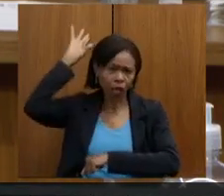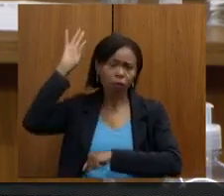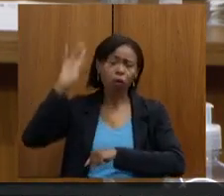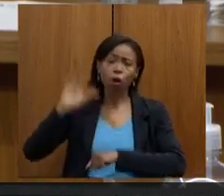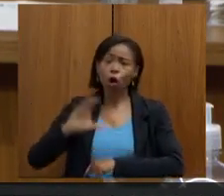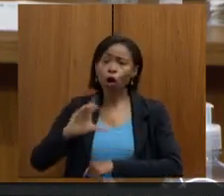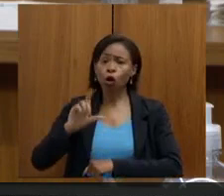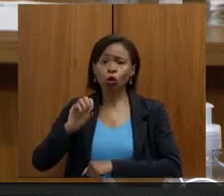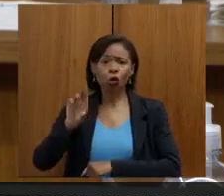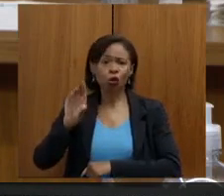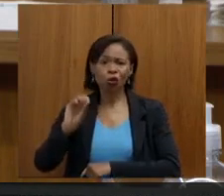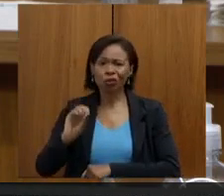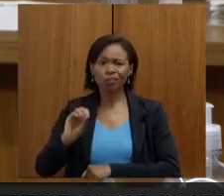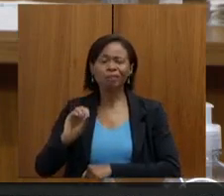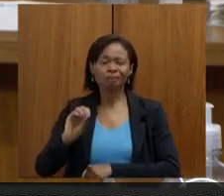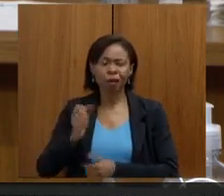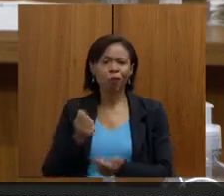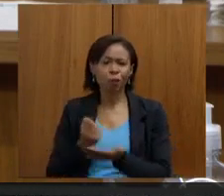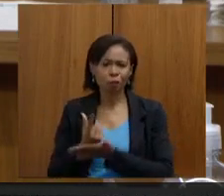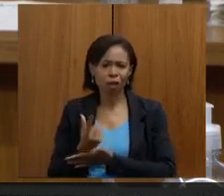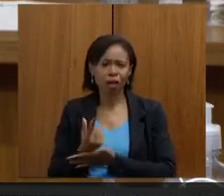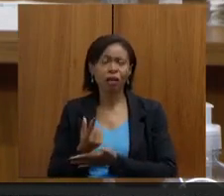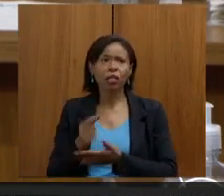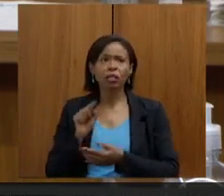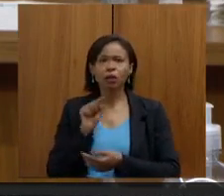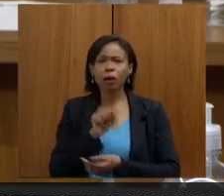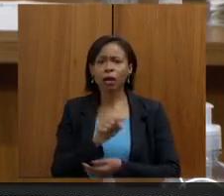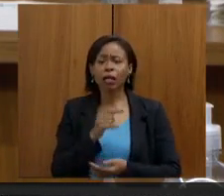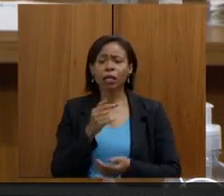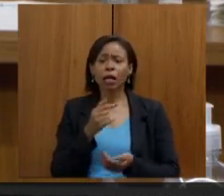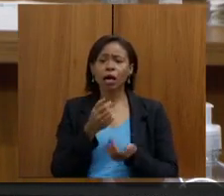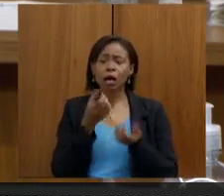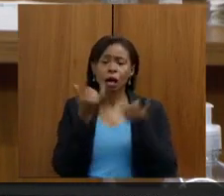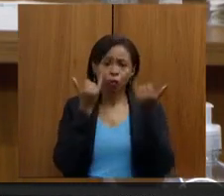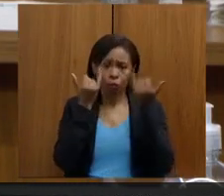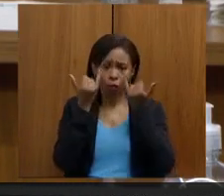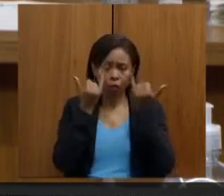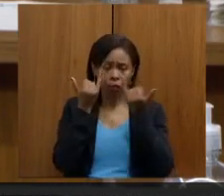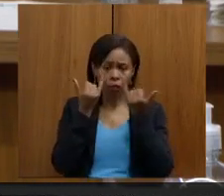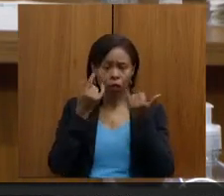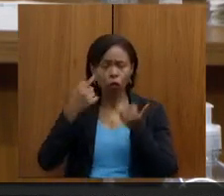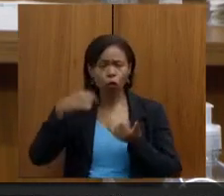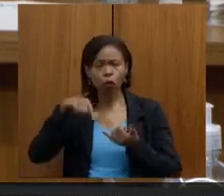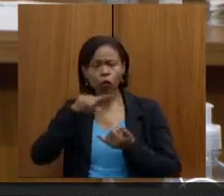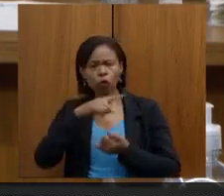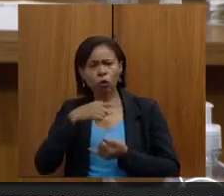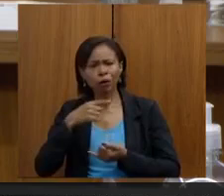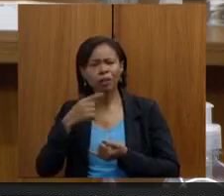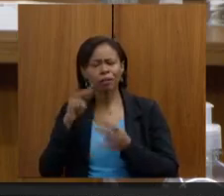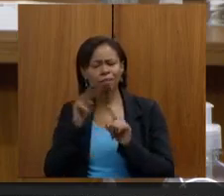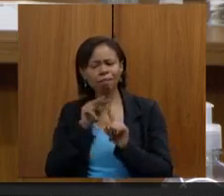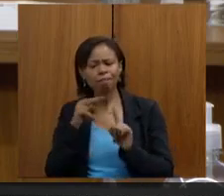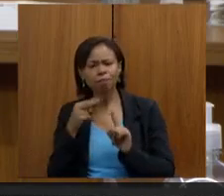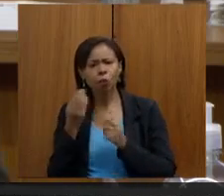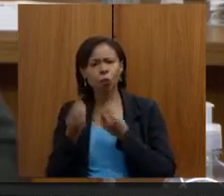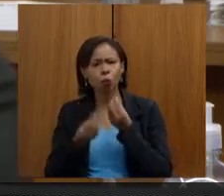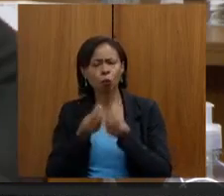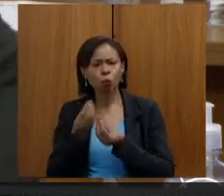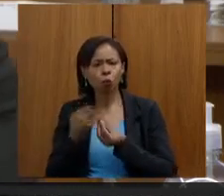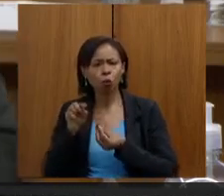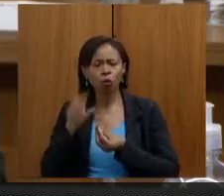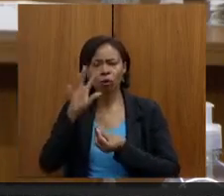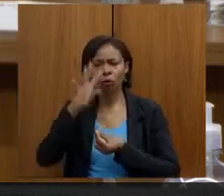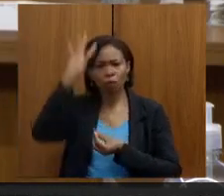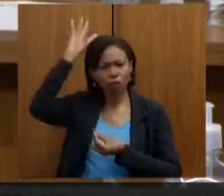era através desta informação a gente tinha uma visão de como estava o corpo de bombeiros em